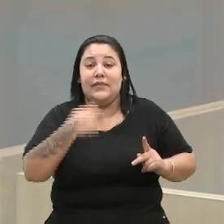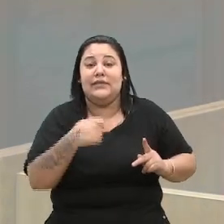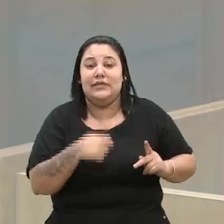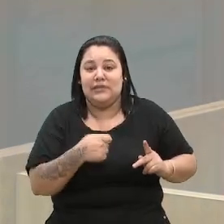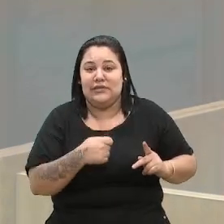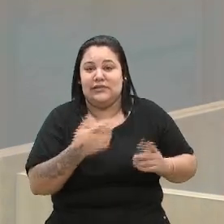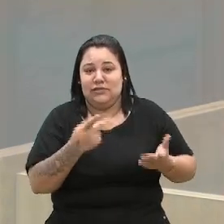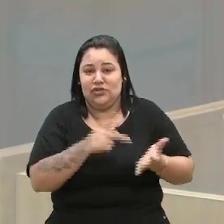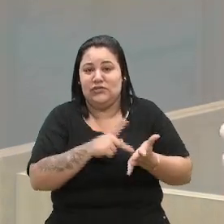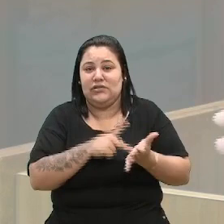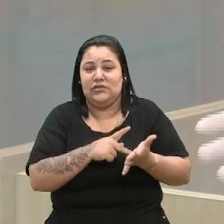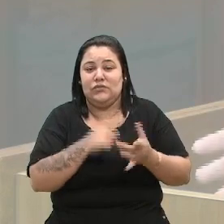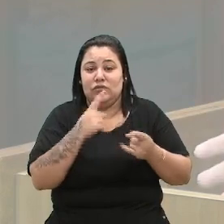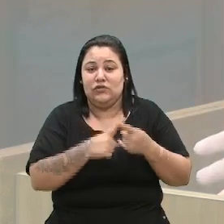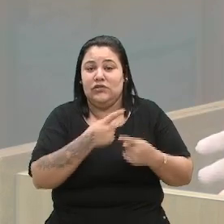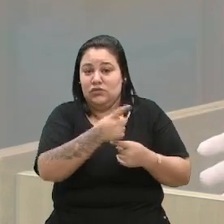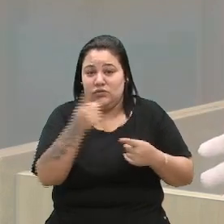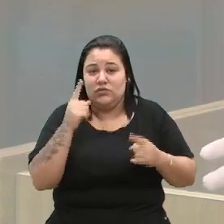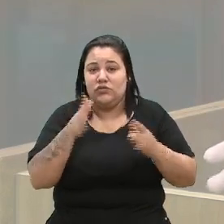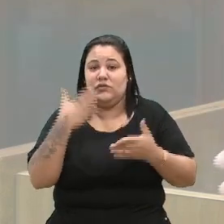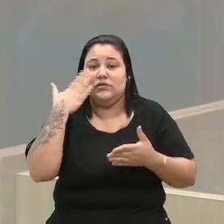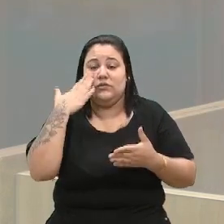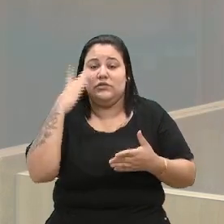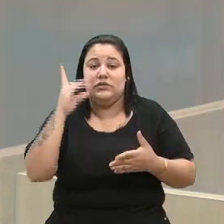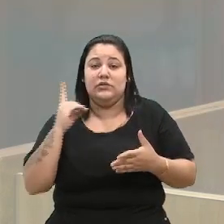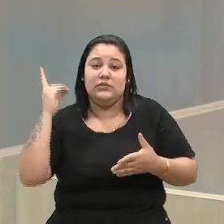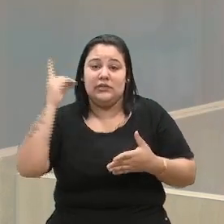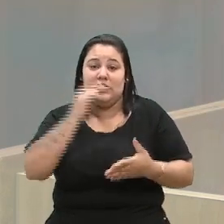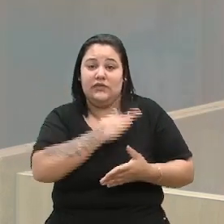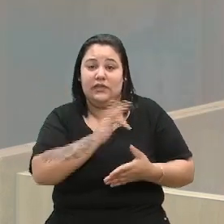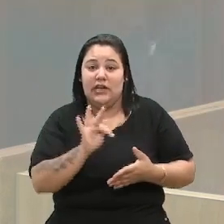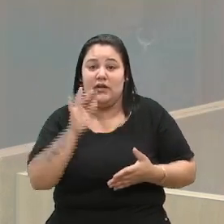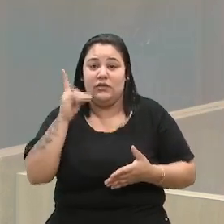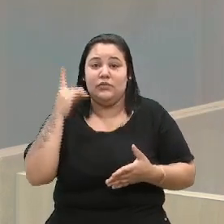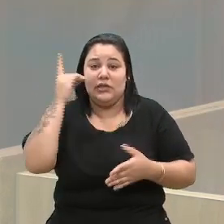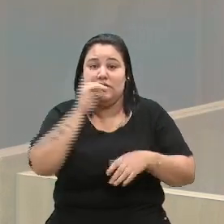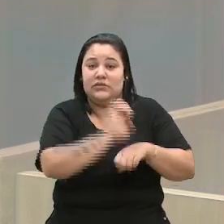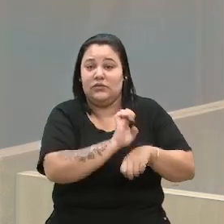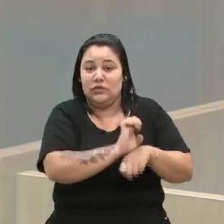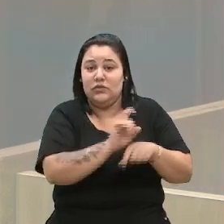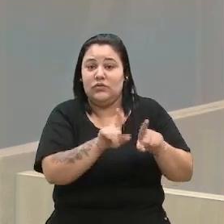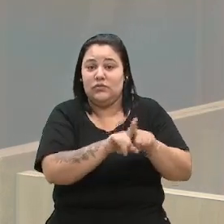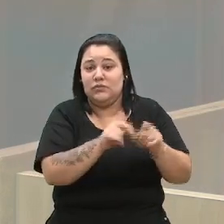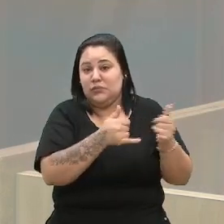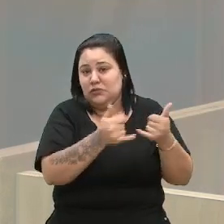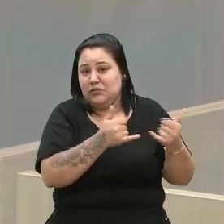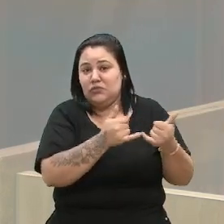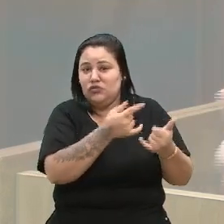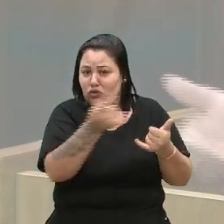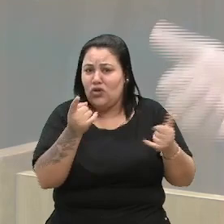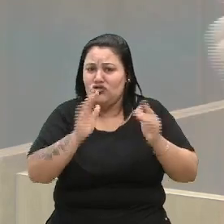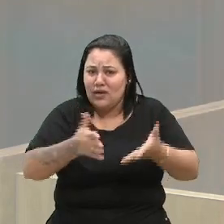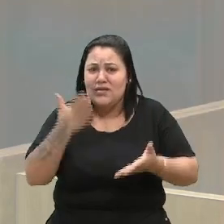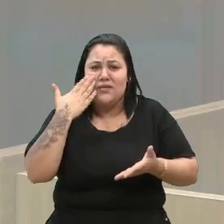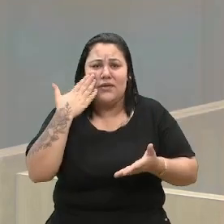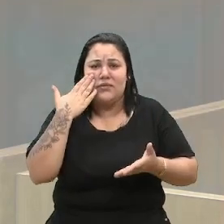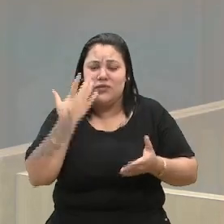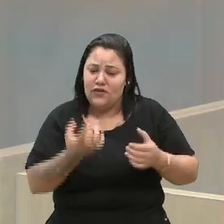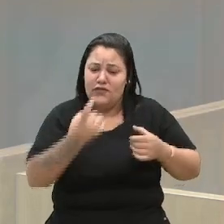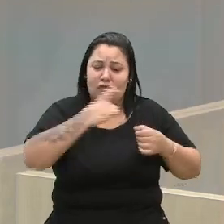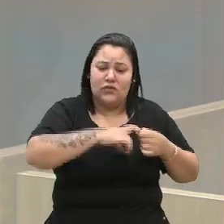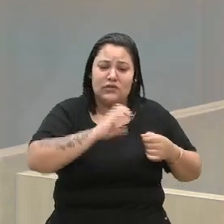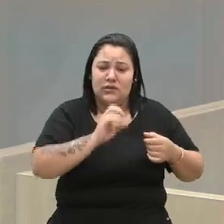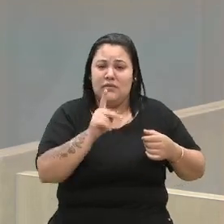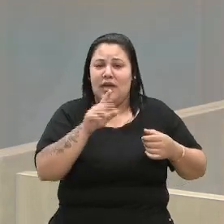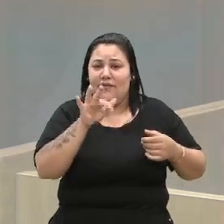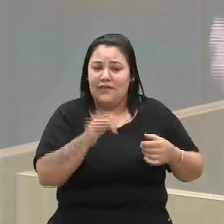nós sabemos que, né, os deputados federais, por exemplo, e os deputados estaduais, a gente tem e sabe que volta para o CPF deles, eles